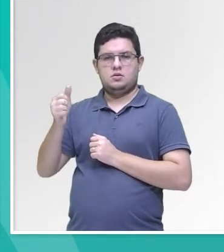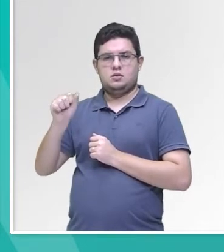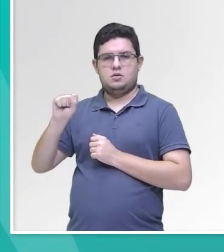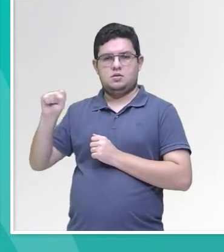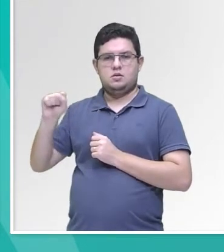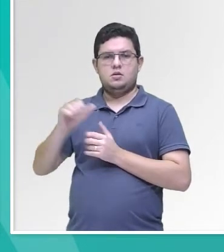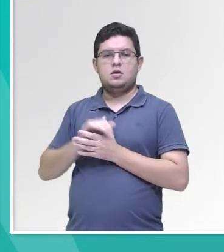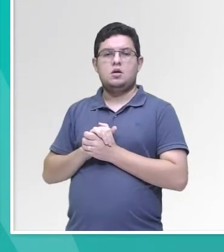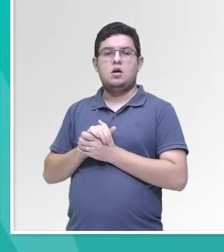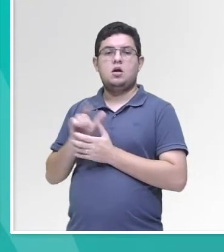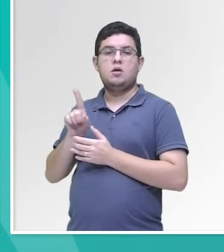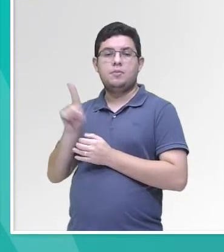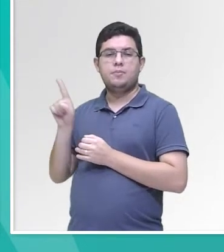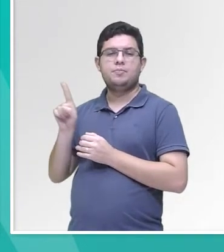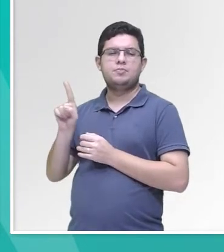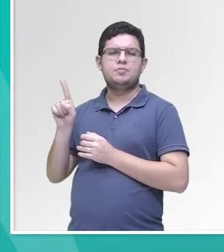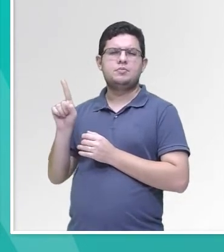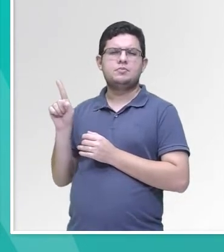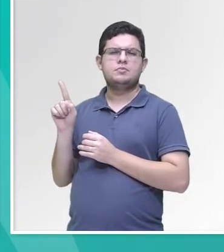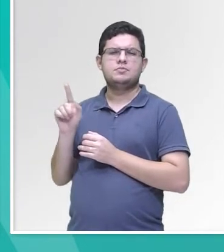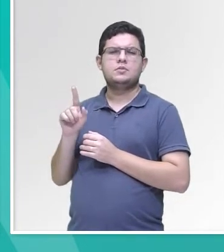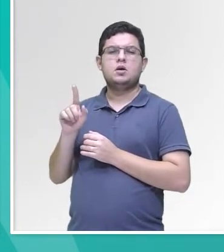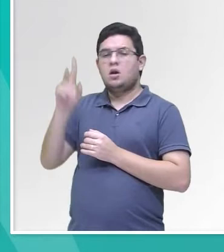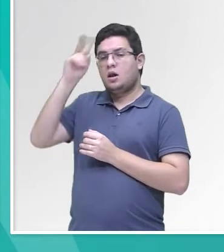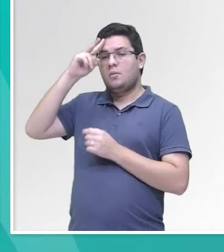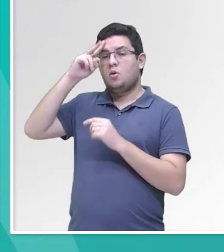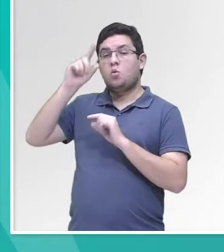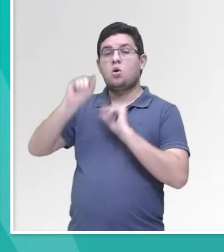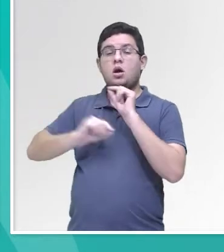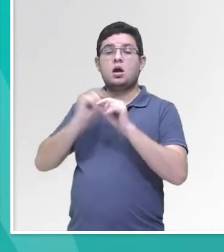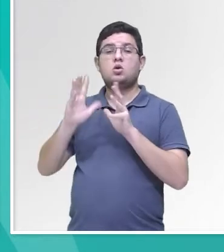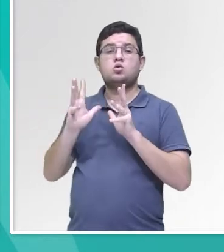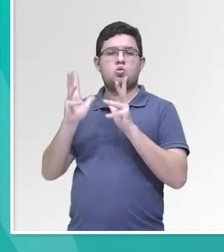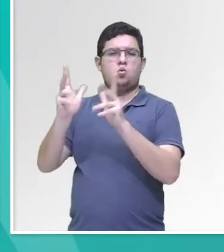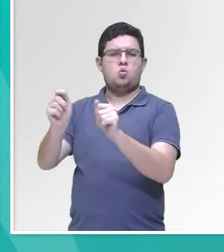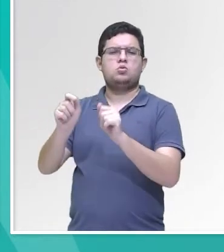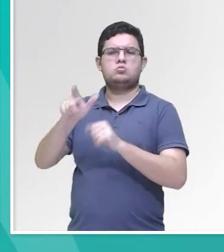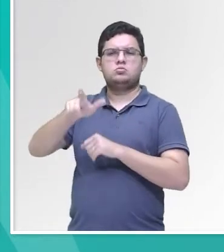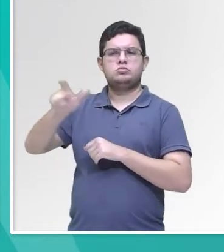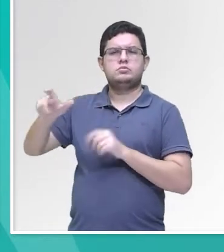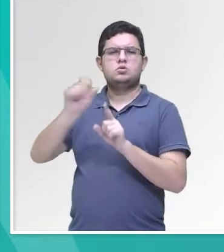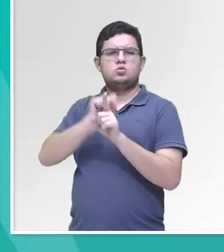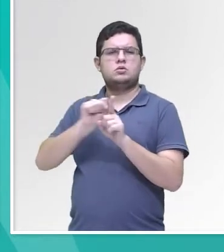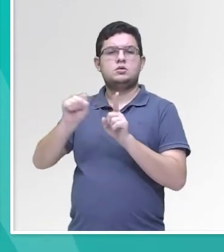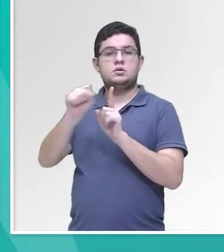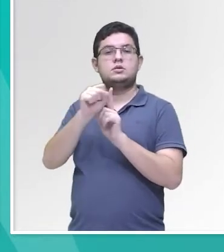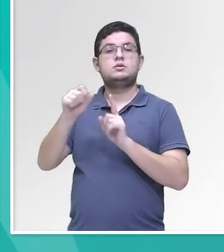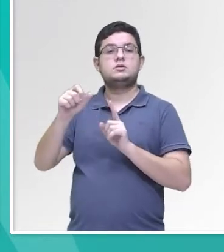indivíduos de uma sociedade democrática possuem a mesma importância, direitos e deveres.